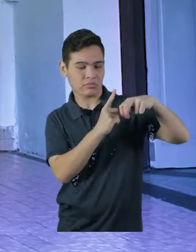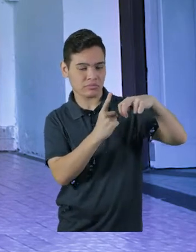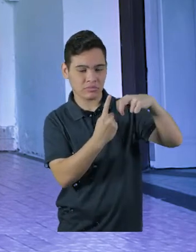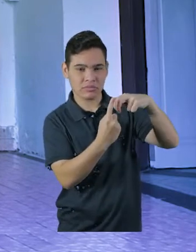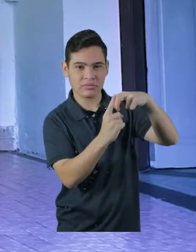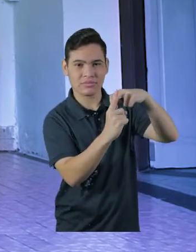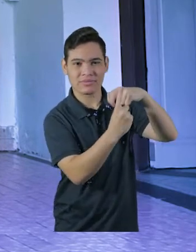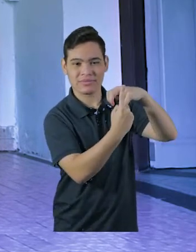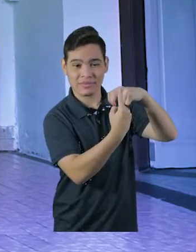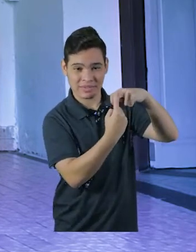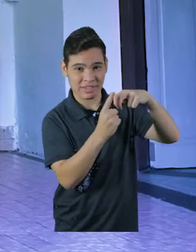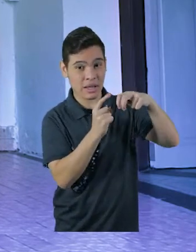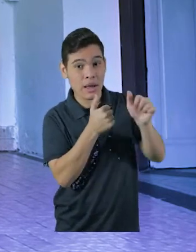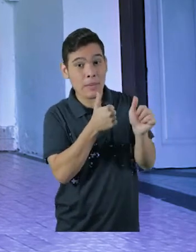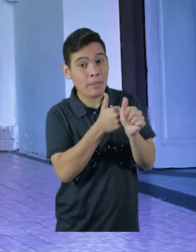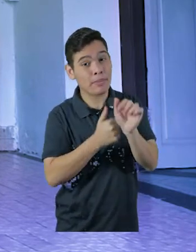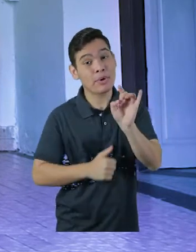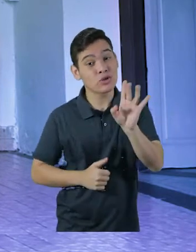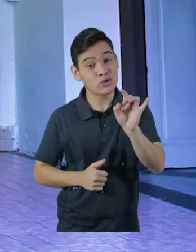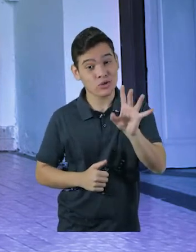Os vãos.